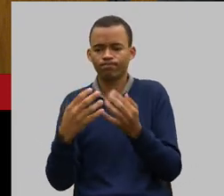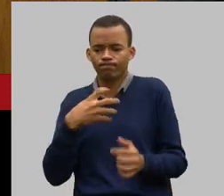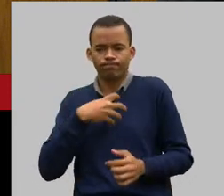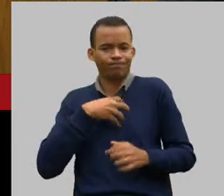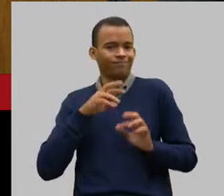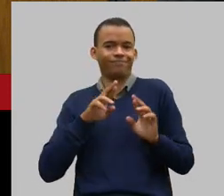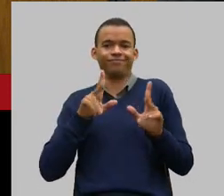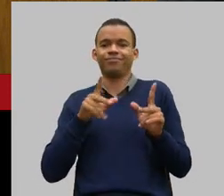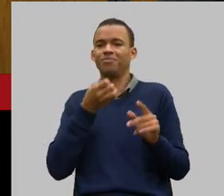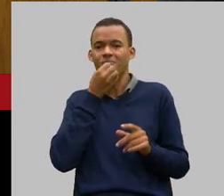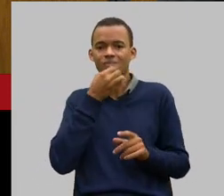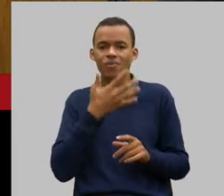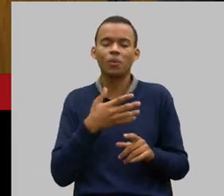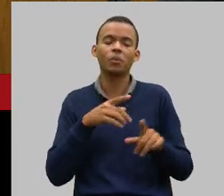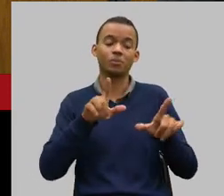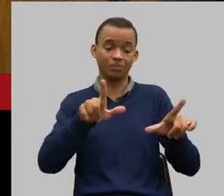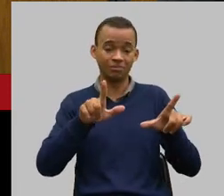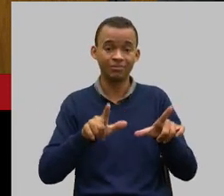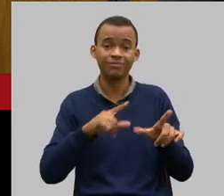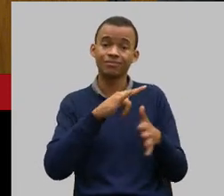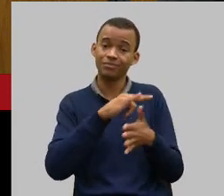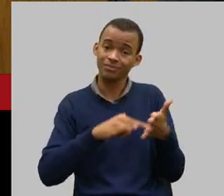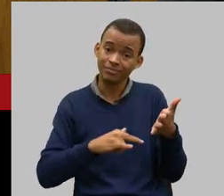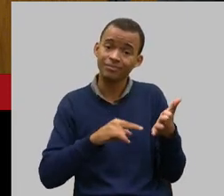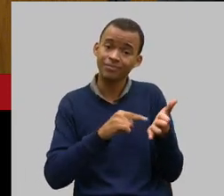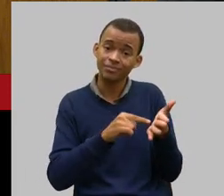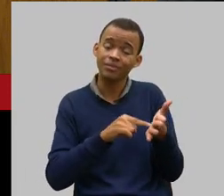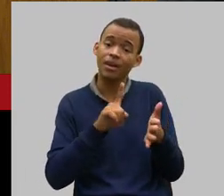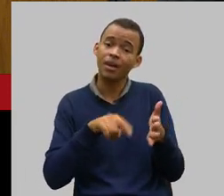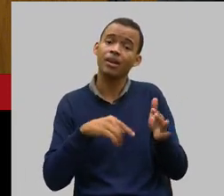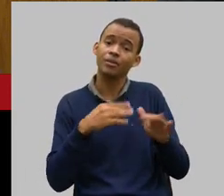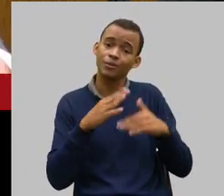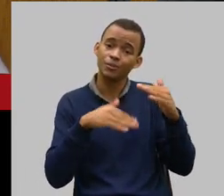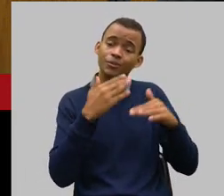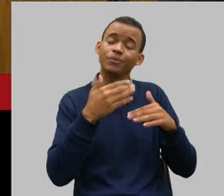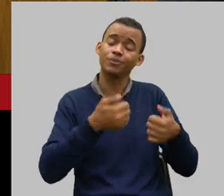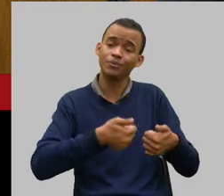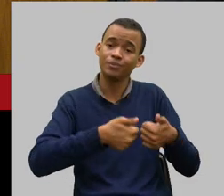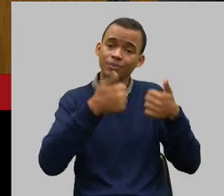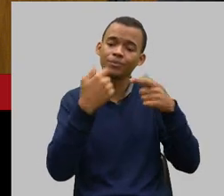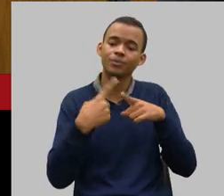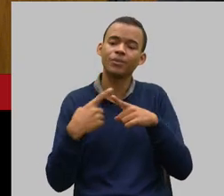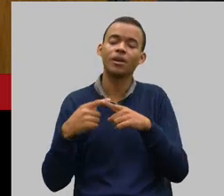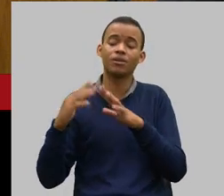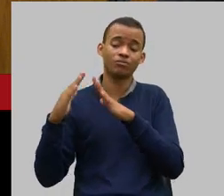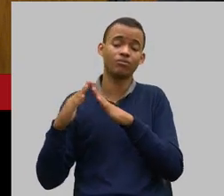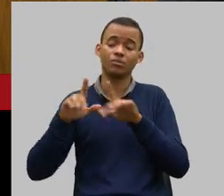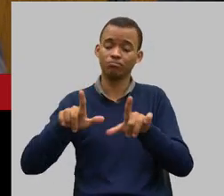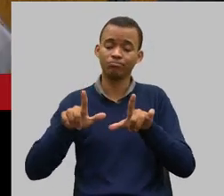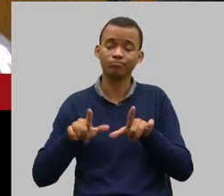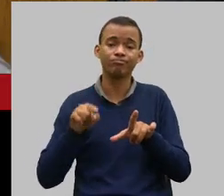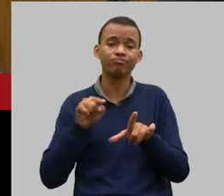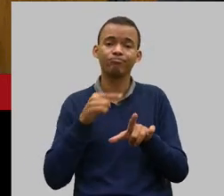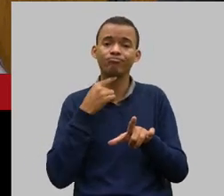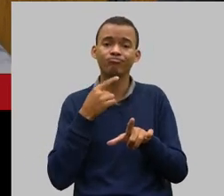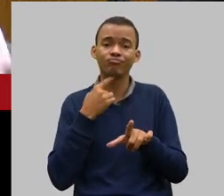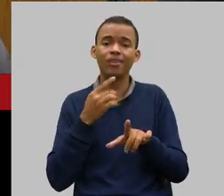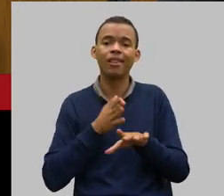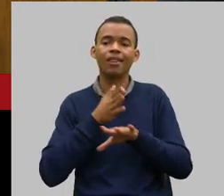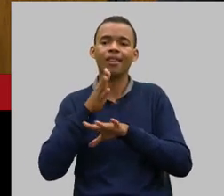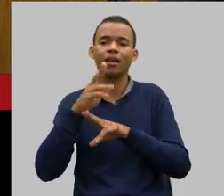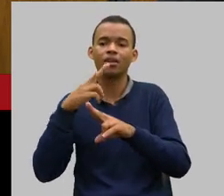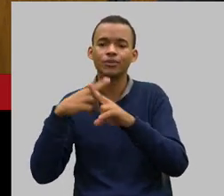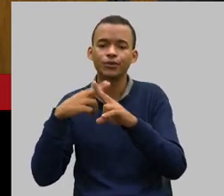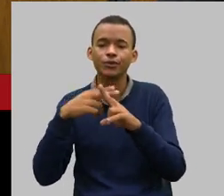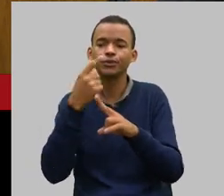regularização fundiária a gente tá falando de desenvolvimento de progresso a pessoa tá lá com seu imóvel ela não tem condição de ir lá na caixa e fazer